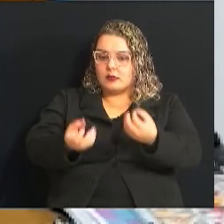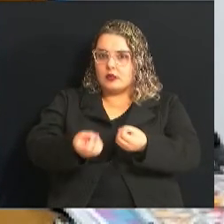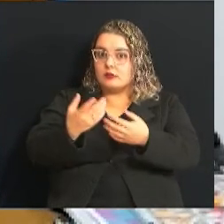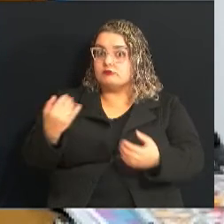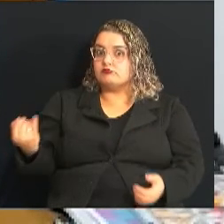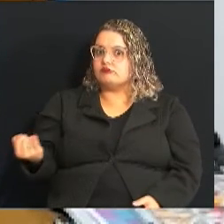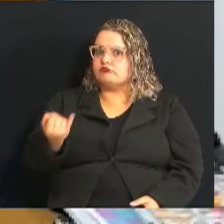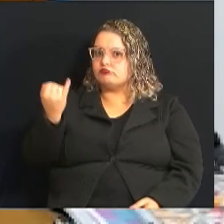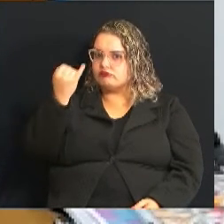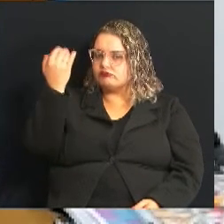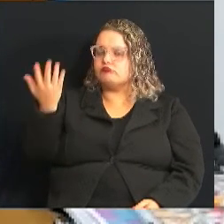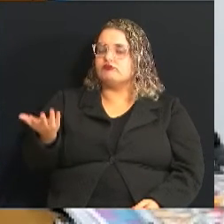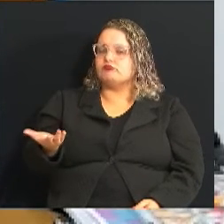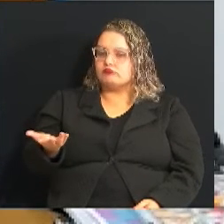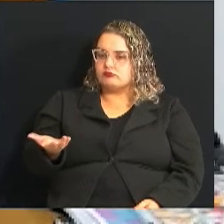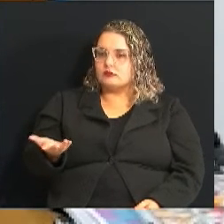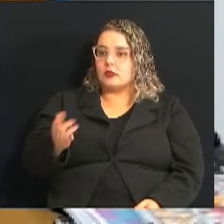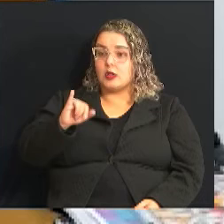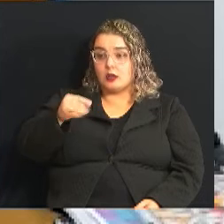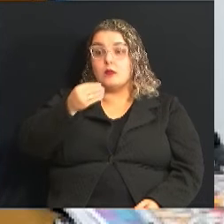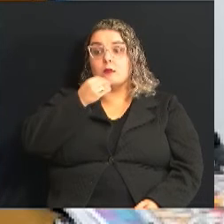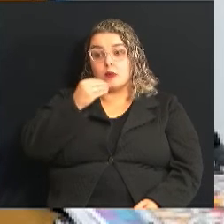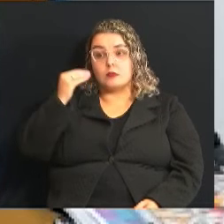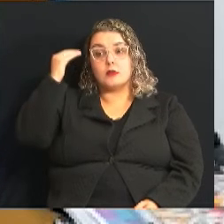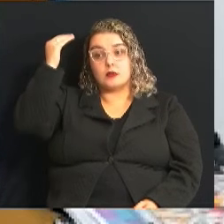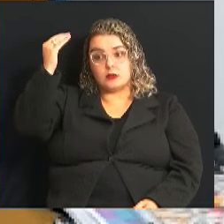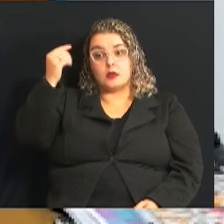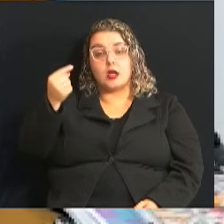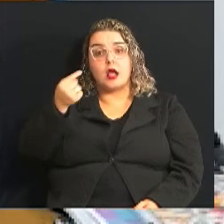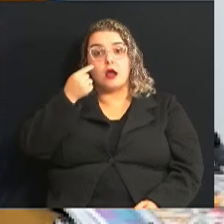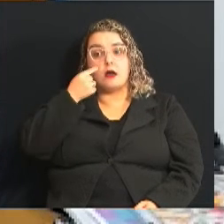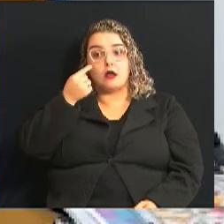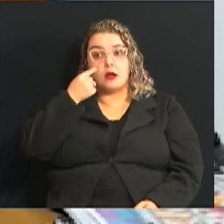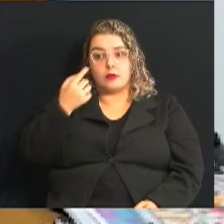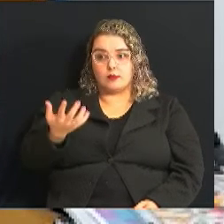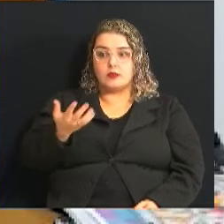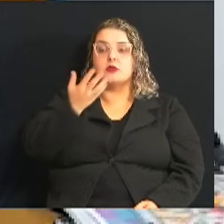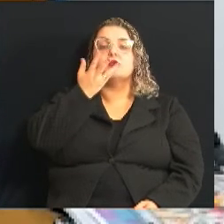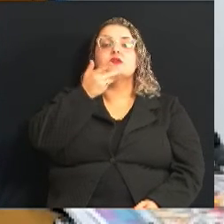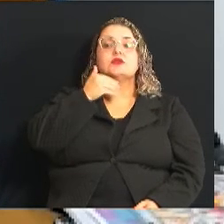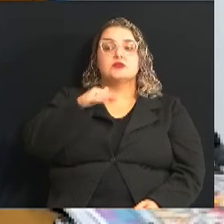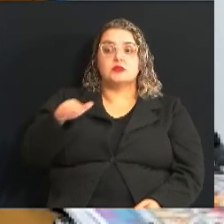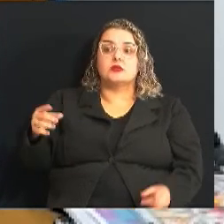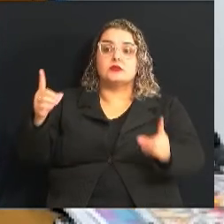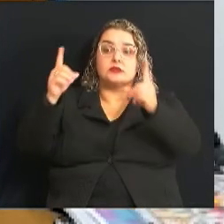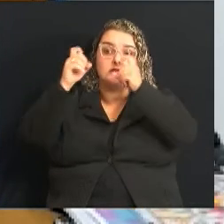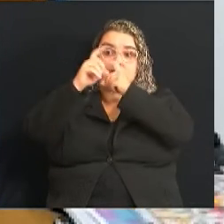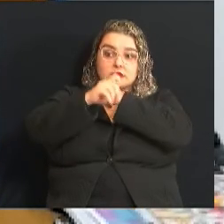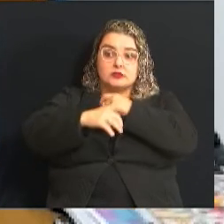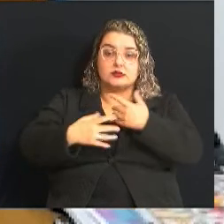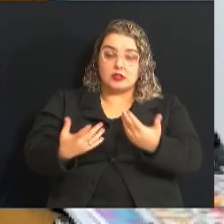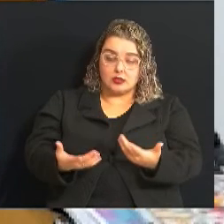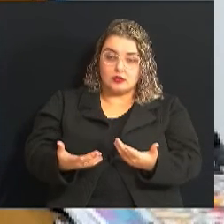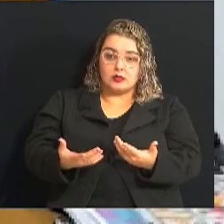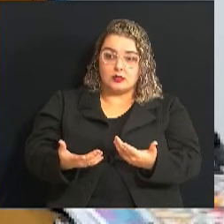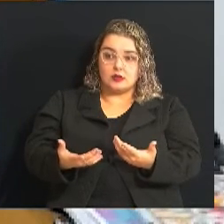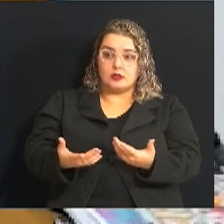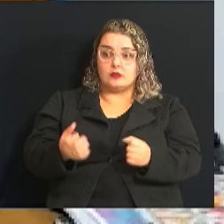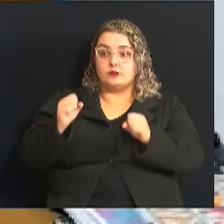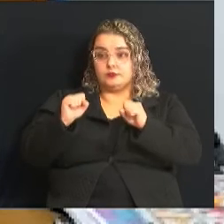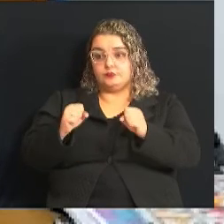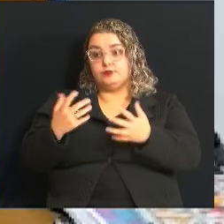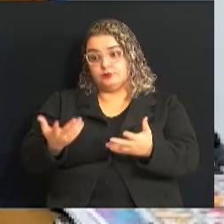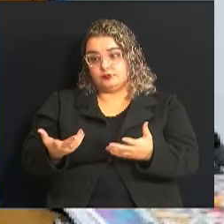uma oportunidade também desse adulto observar. Se a criança está com muita dificuldade, aí de poder